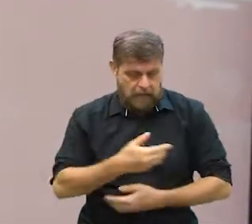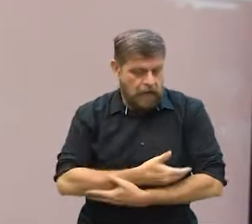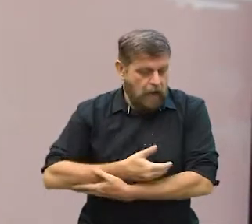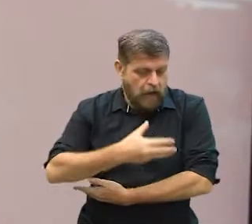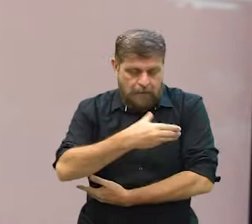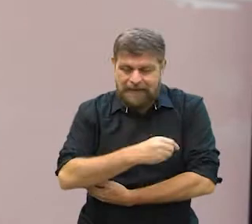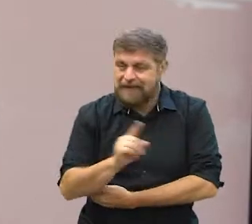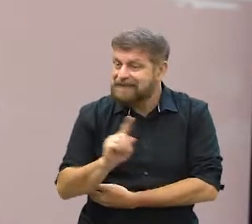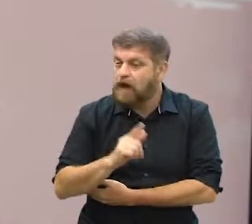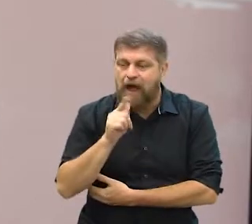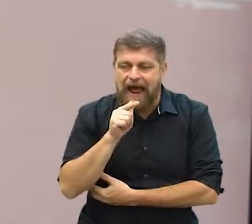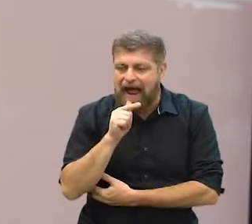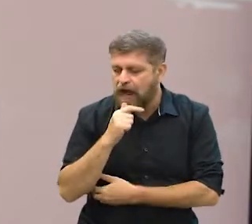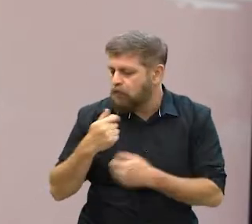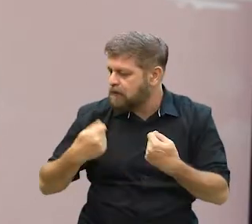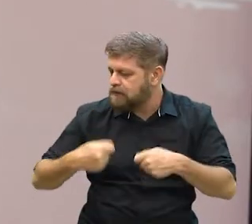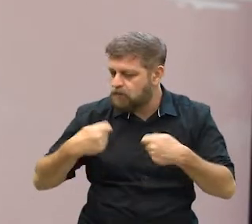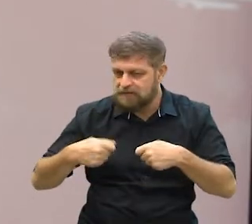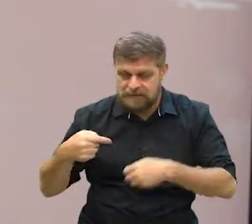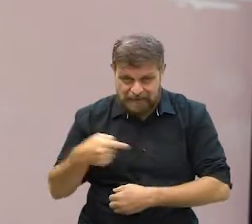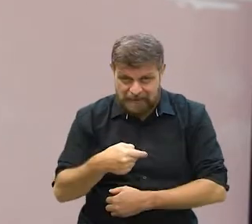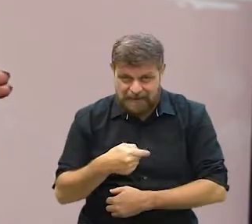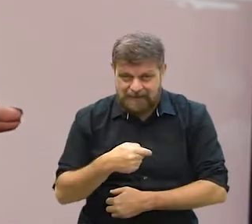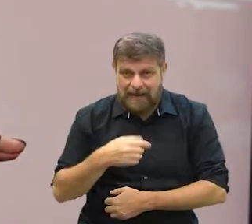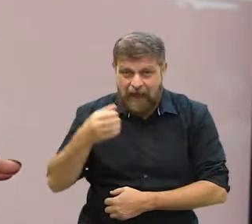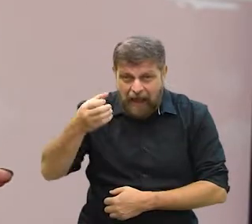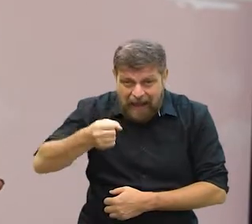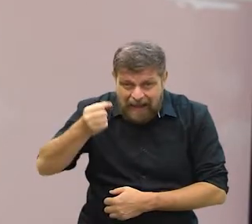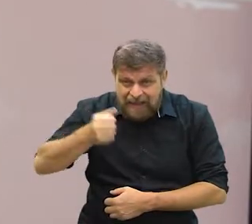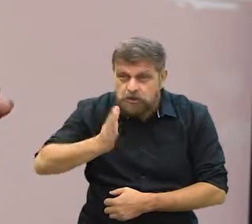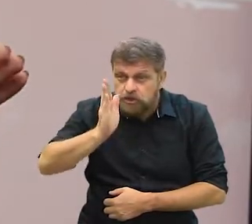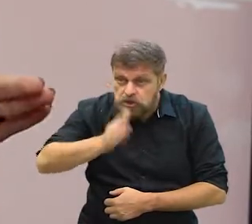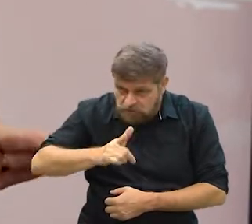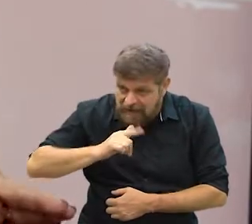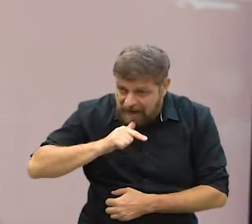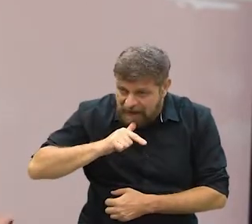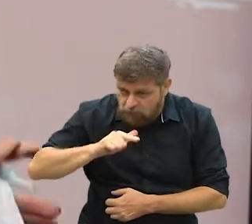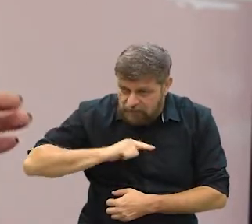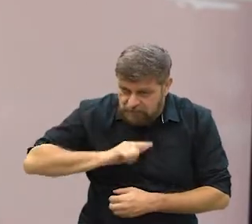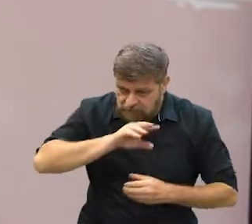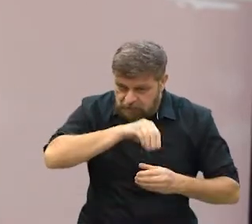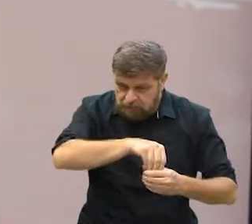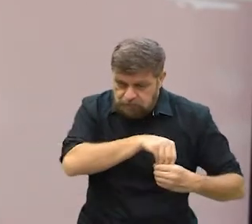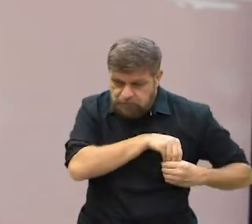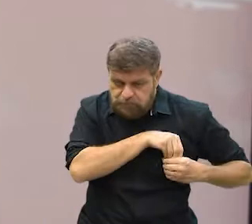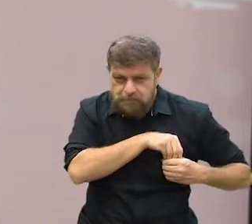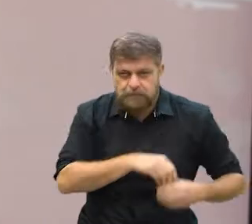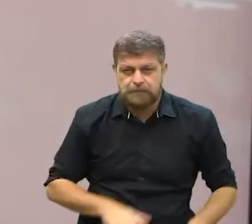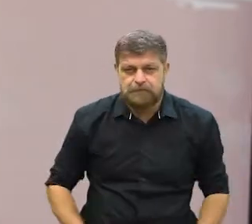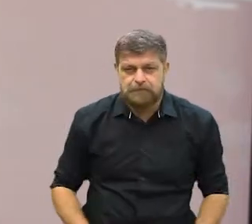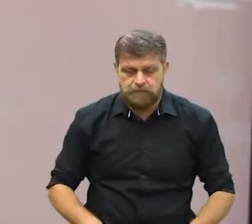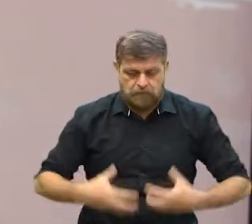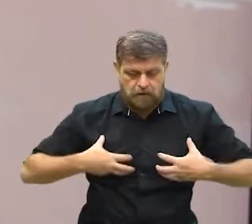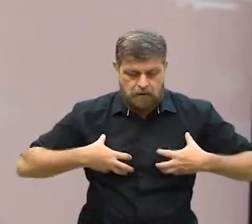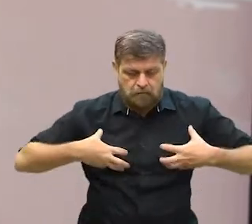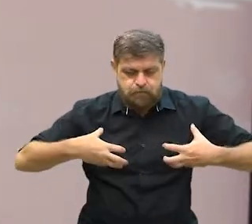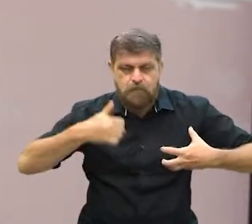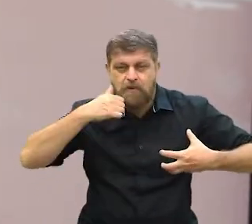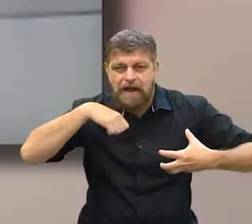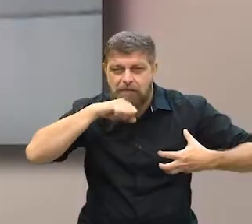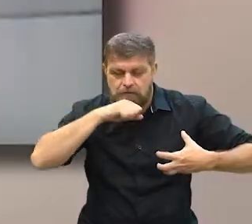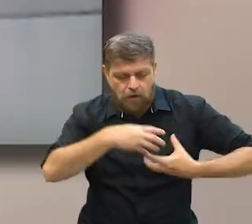os pediatras falam, né? Bebê que amamenta não precisa beber água. Esse leite já tem a água que o bebê